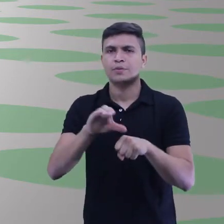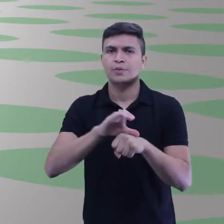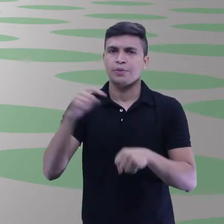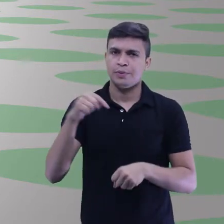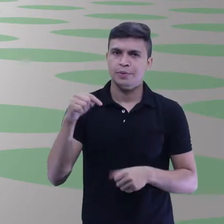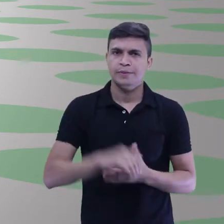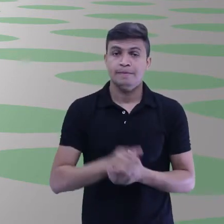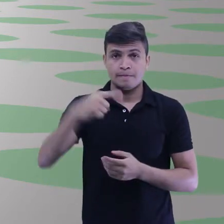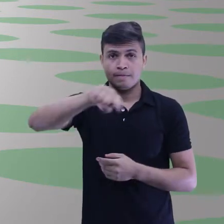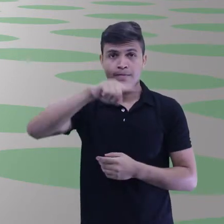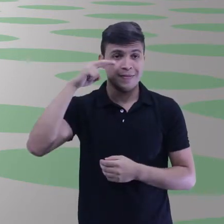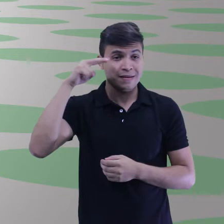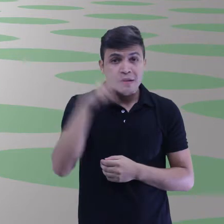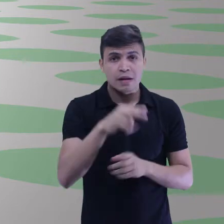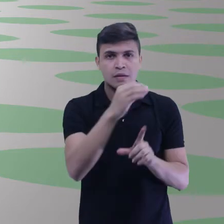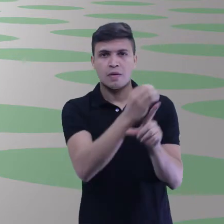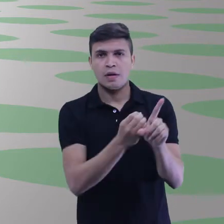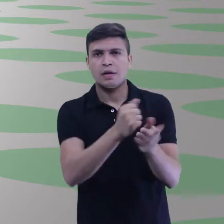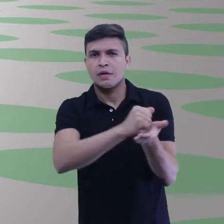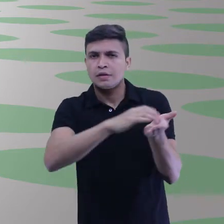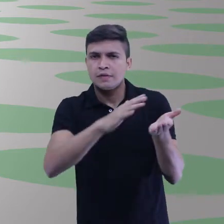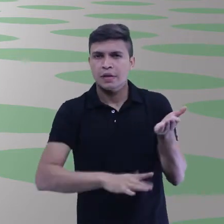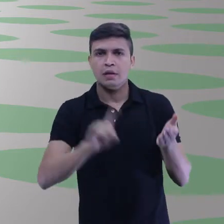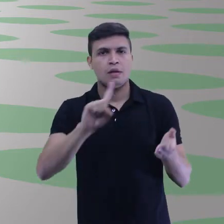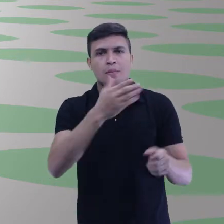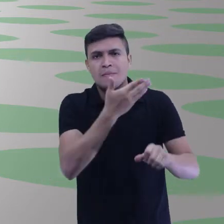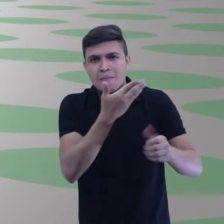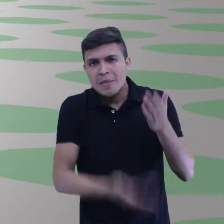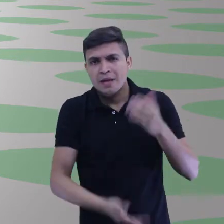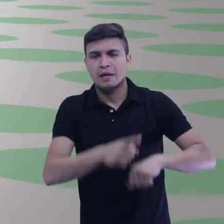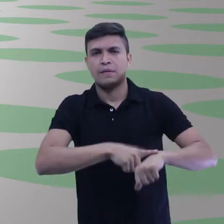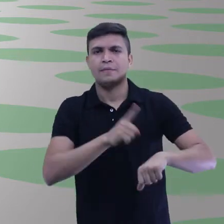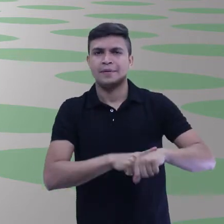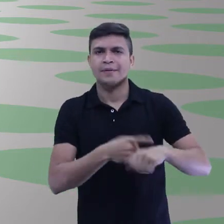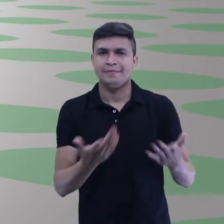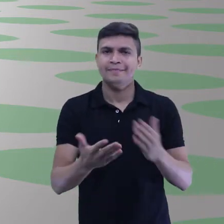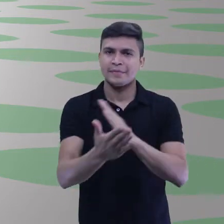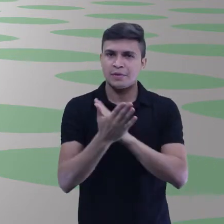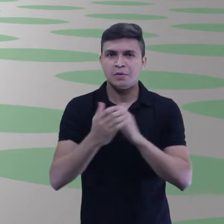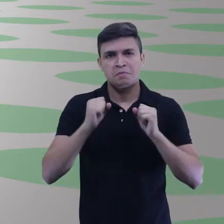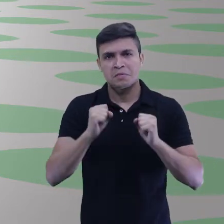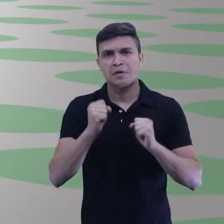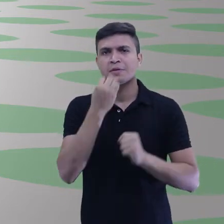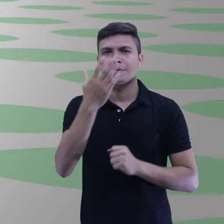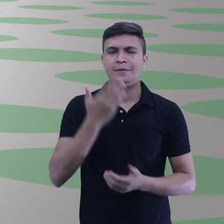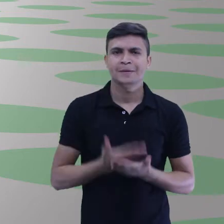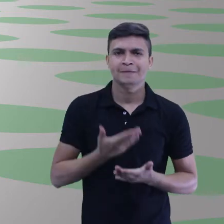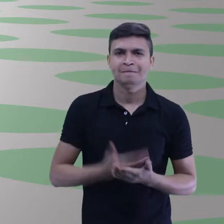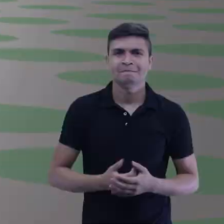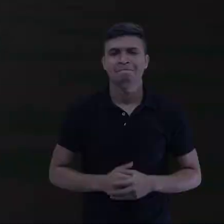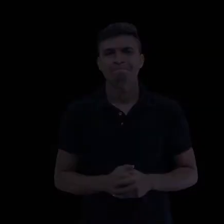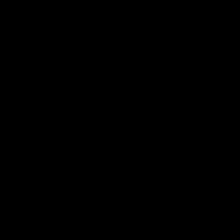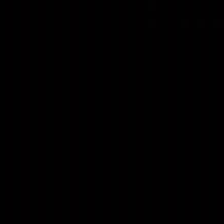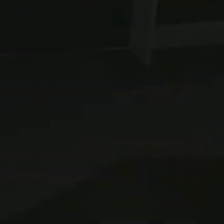curso. Fique atento ao calendário de atividades de cada módulo para não perder os prazos. Conte conosco e bons estudos!